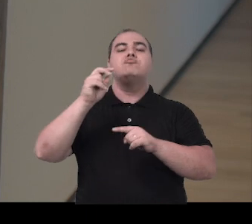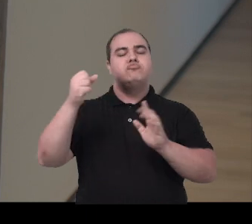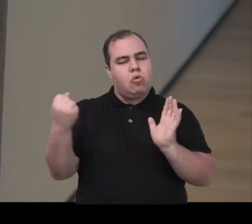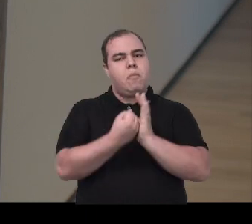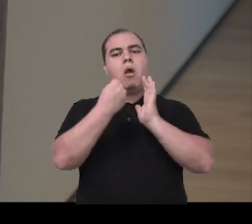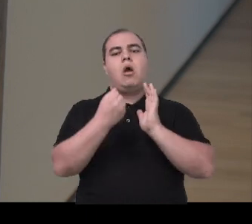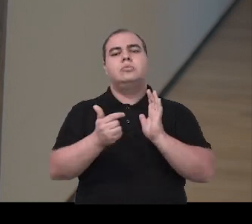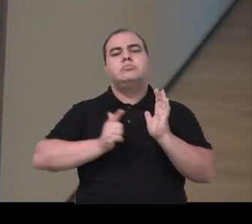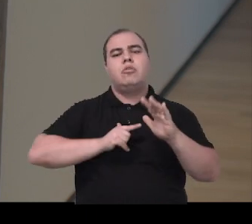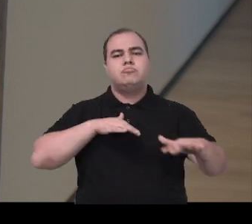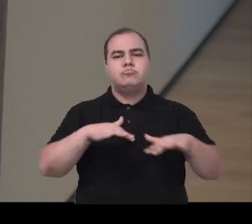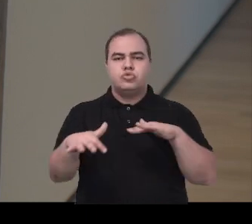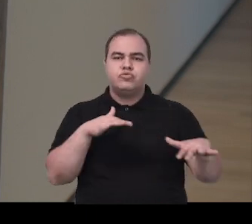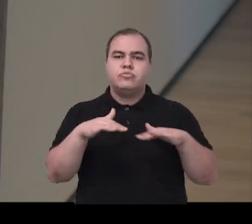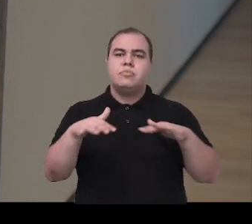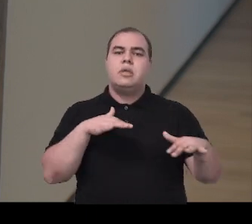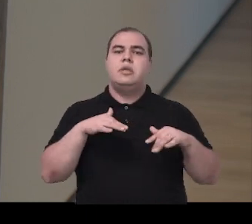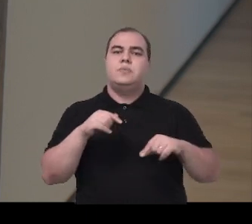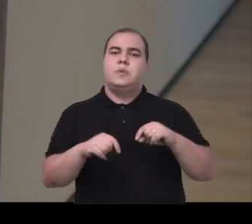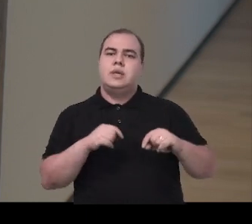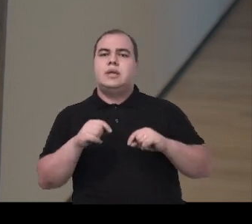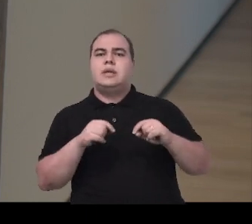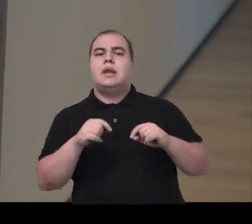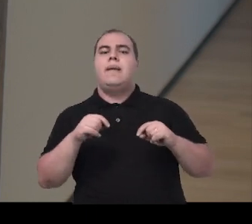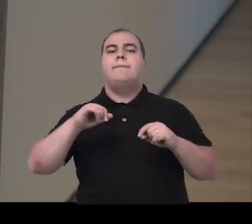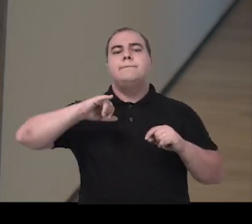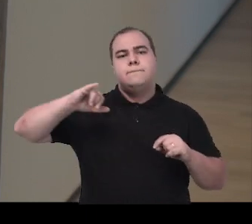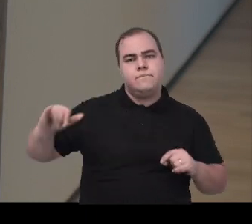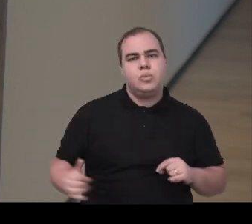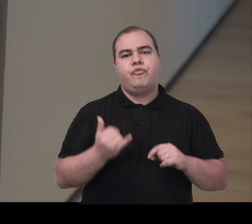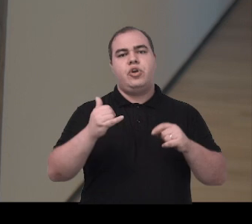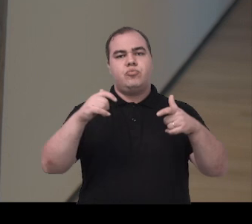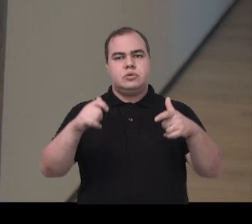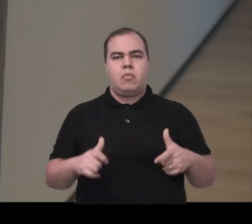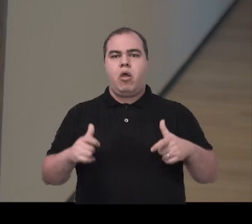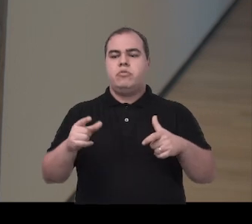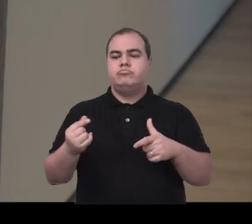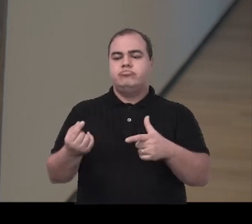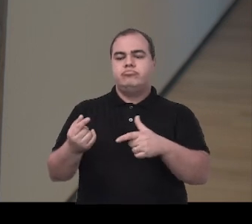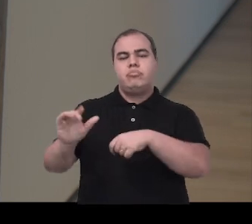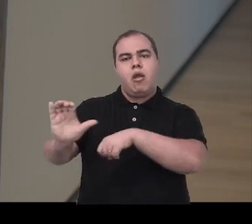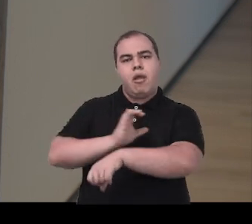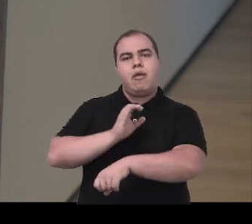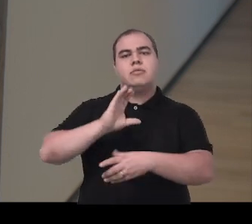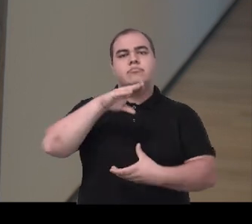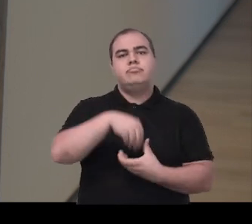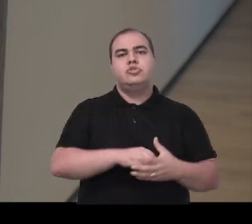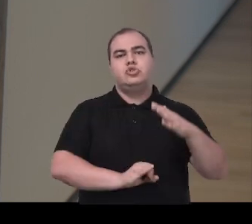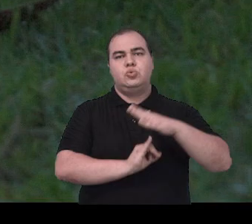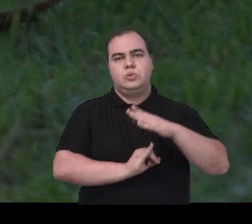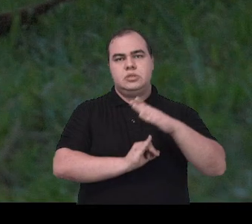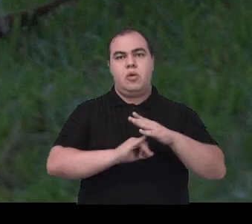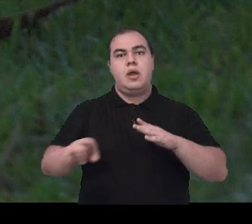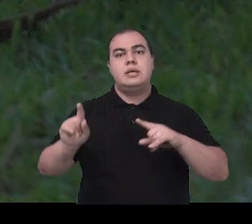tombados, tem um movimento de que se aproveite esse espaço para gerar alguma renda para a